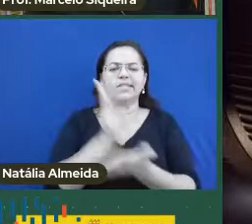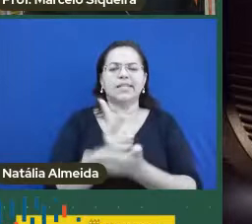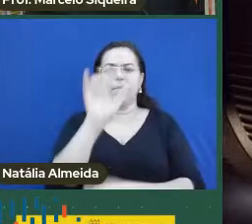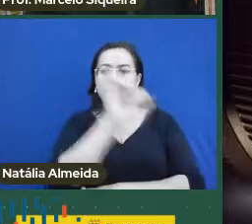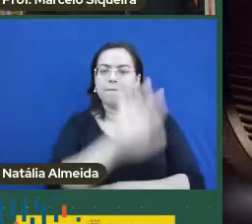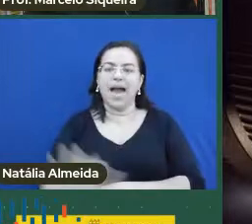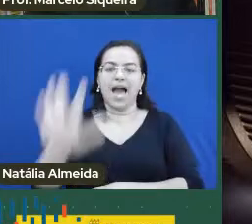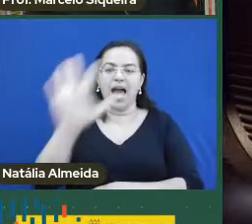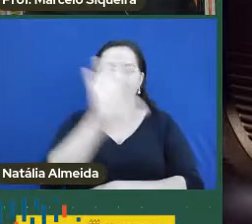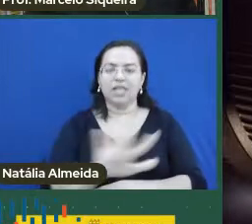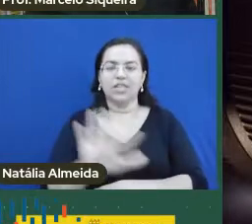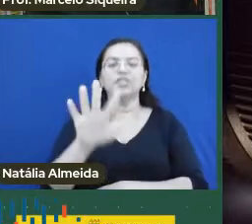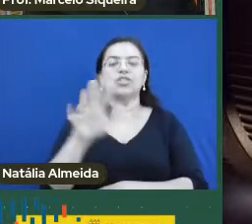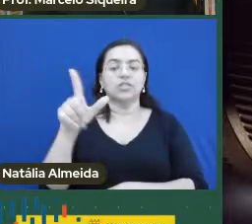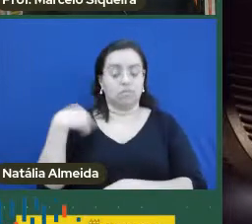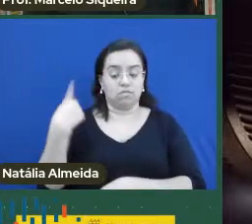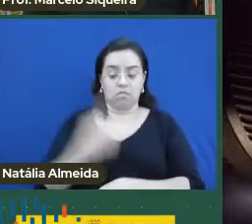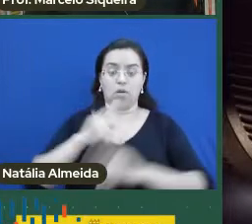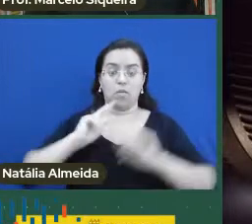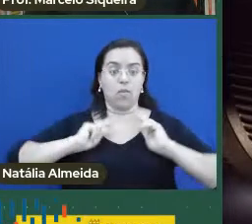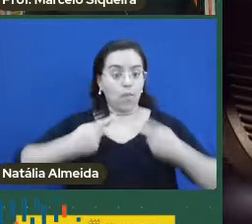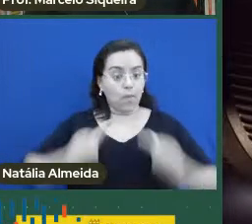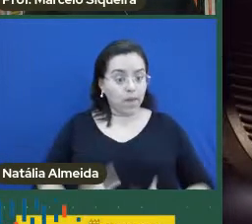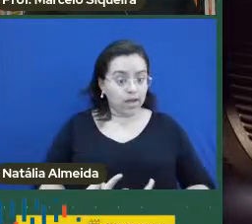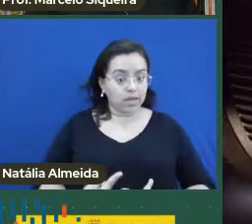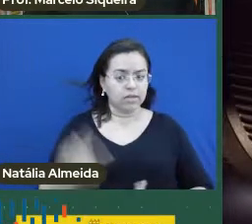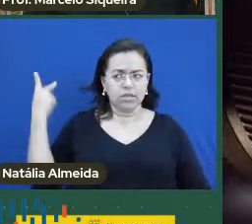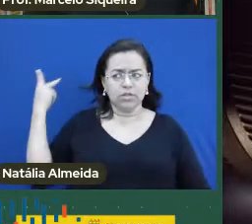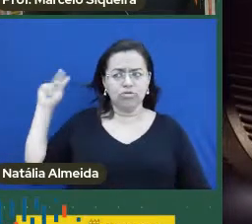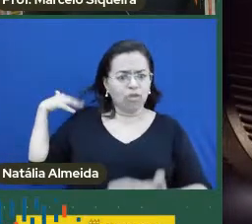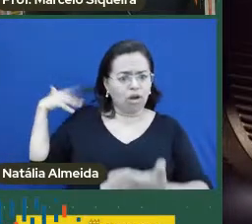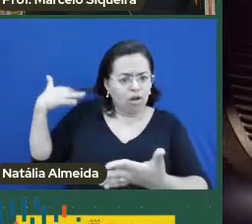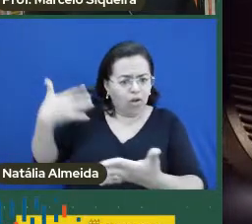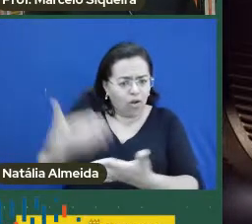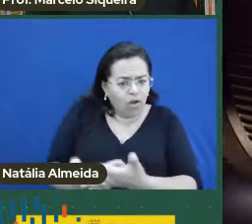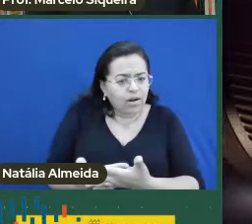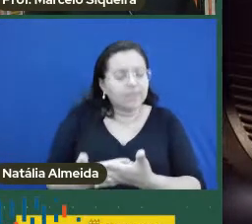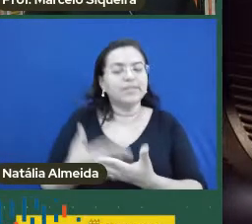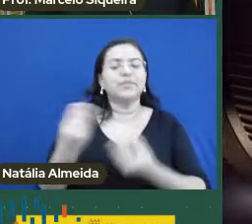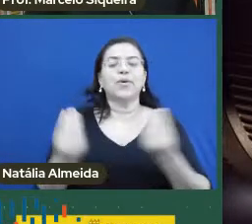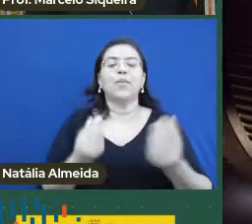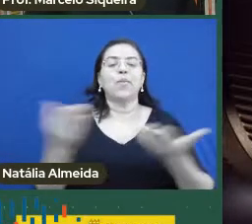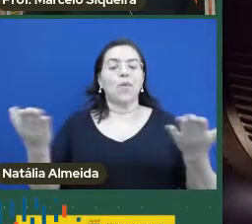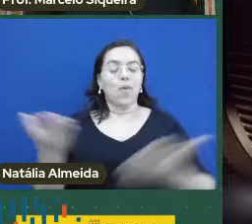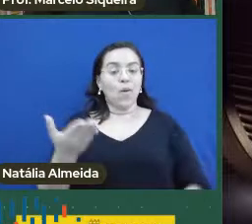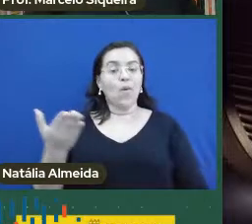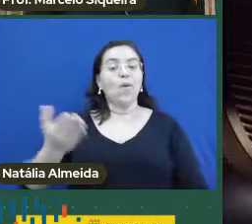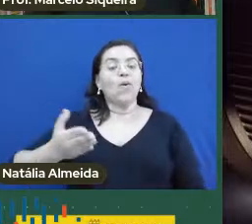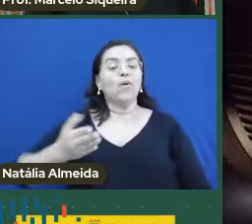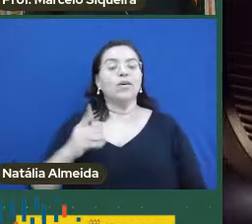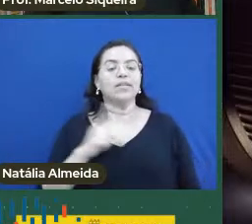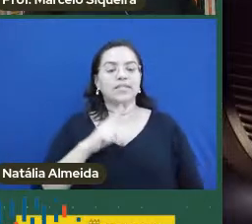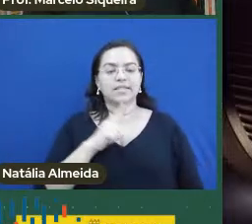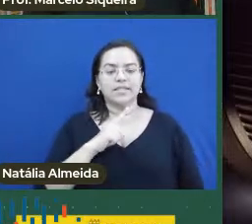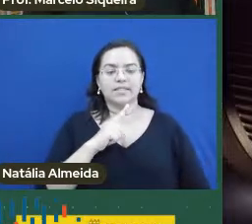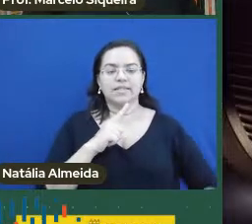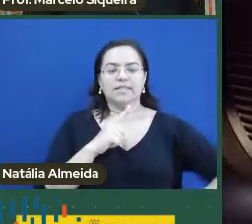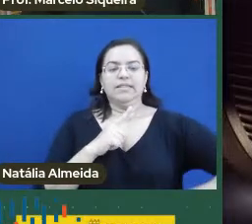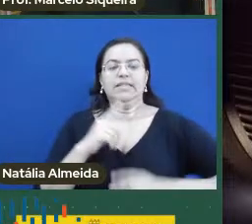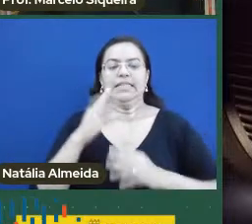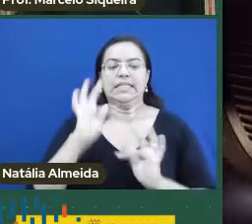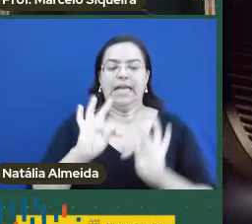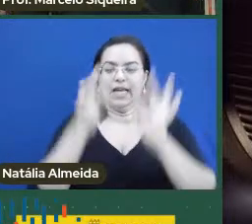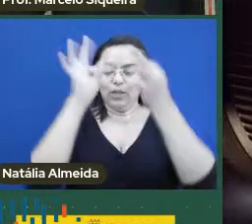A primeira forma de comunicação humana foi através de imagens. E hoje, né, com o advento dessa